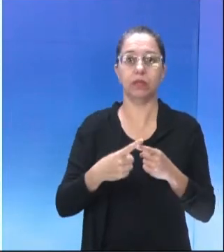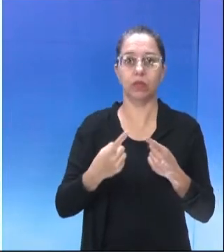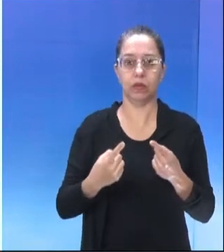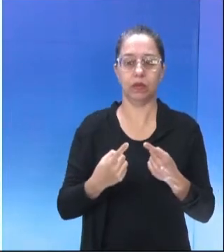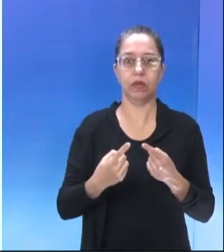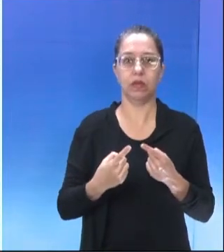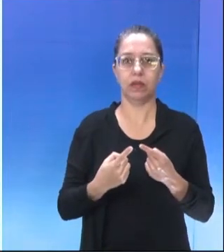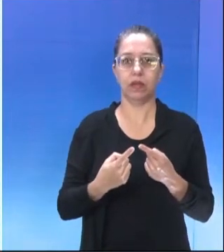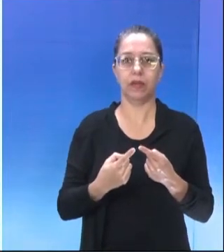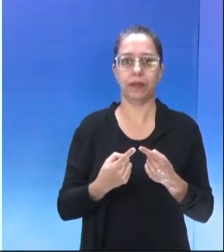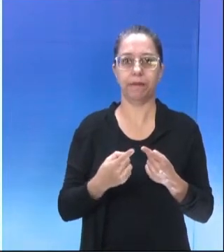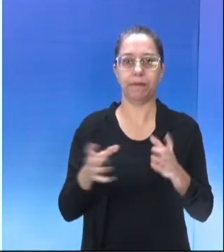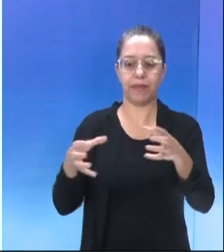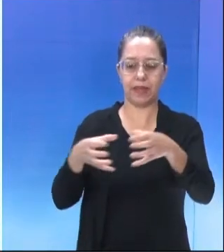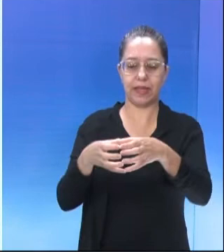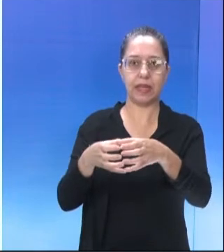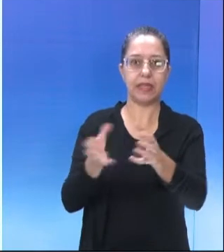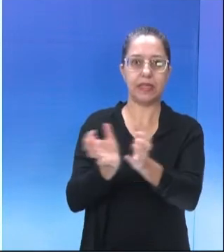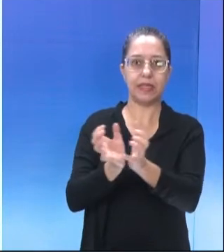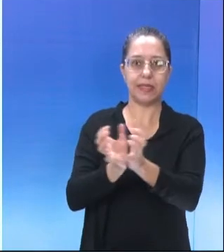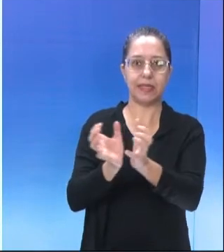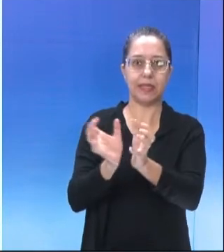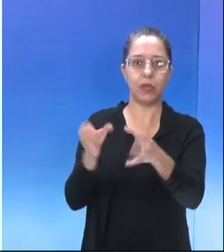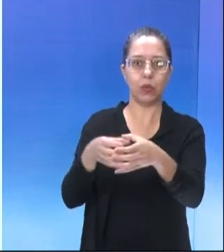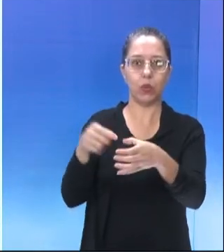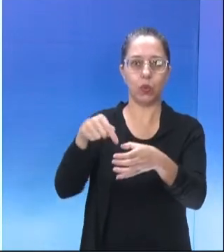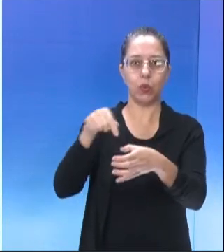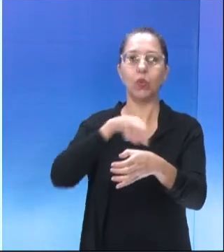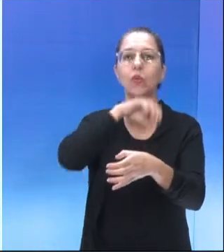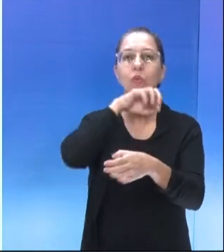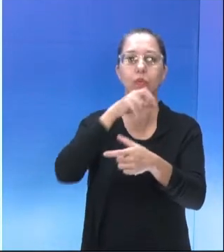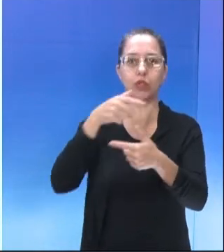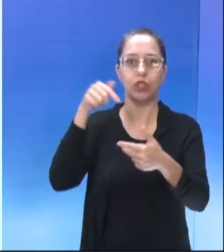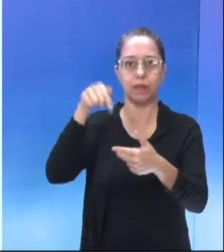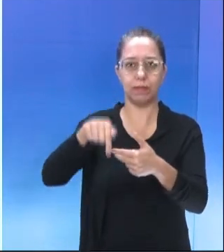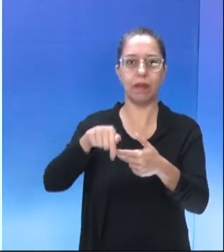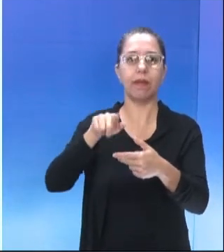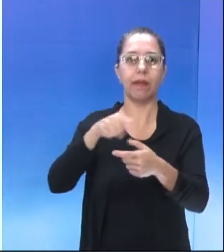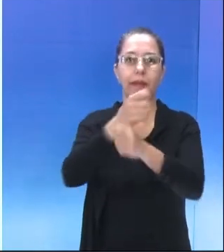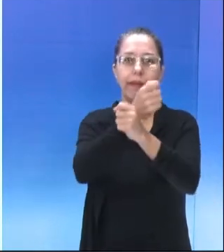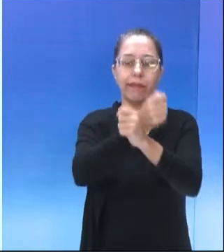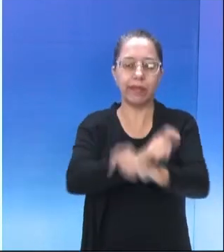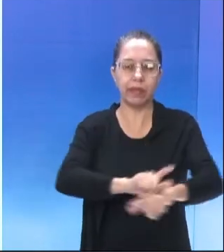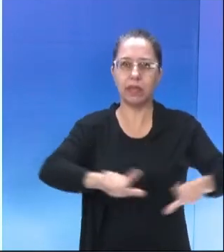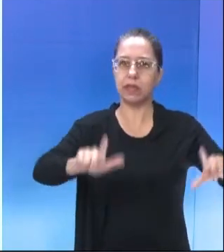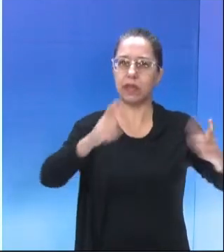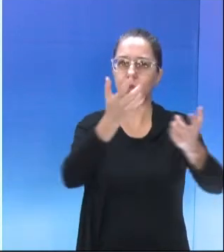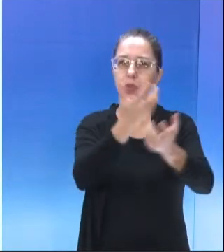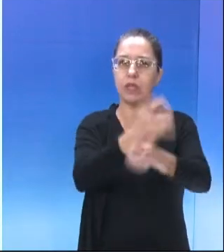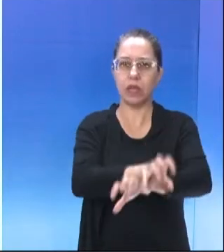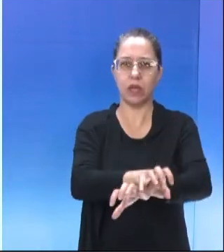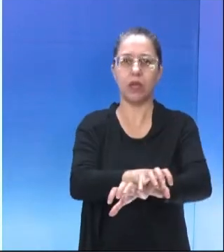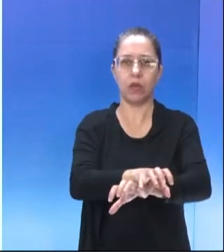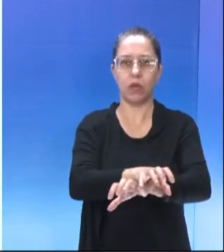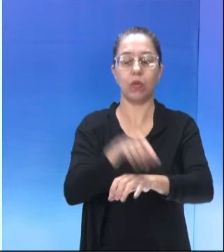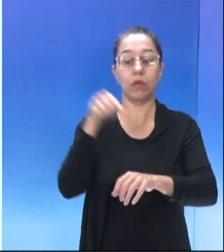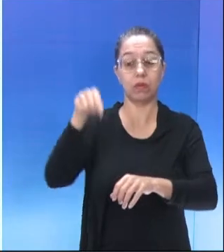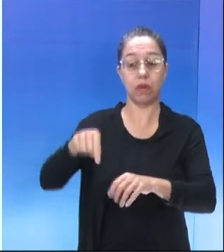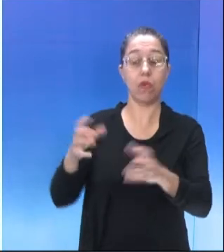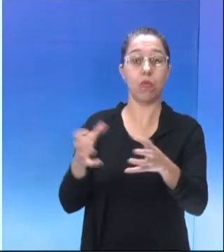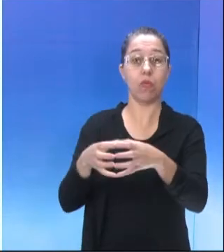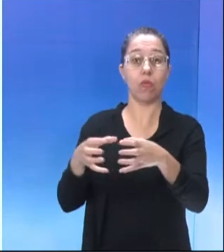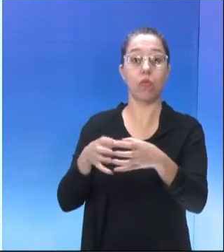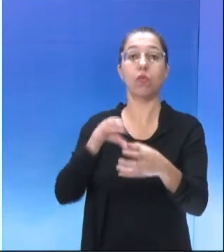porque esses seres, para eles sobreviverem lá nesse bioma, porque é deserto, a umidade é completamente complicada, eles